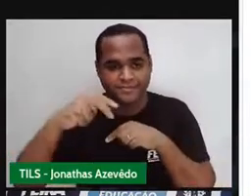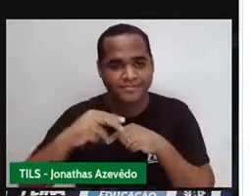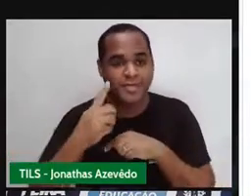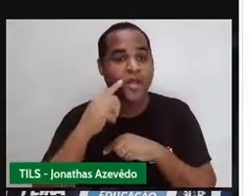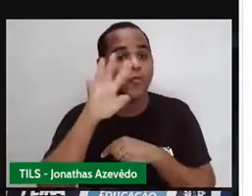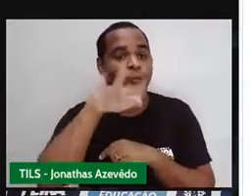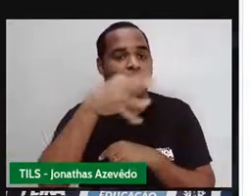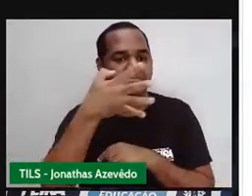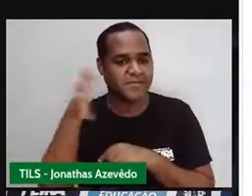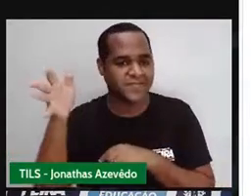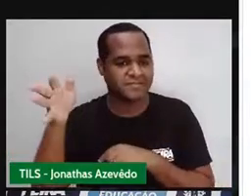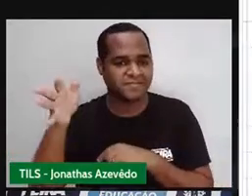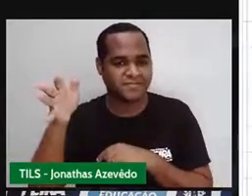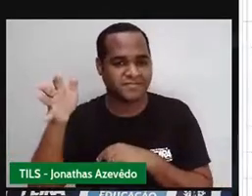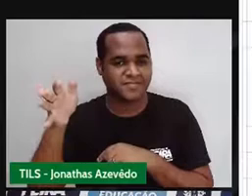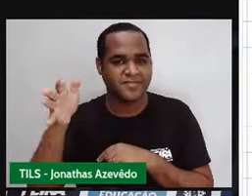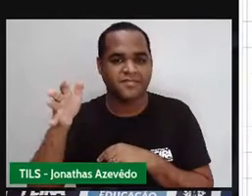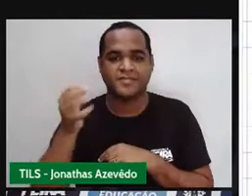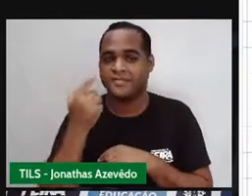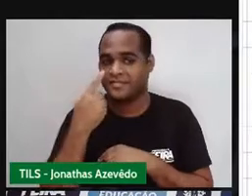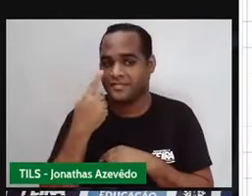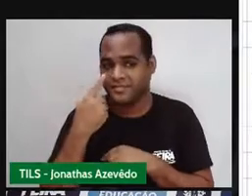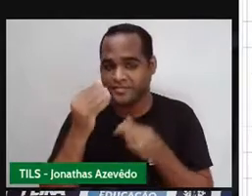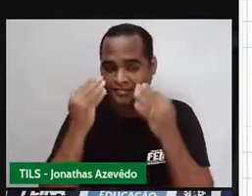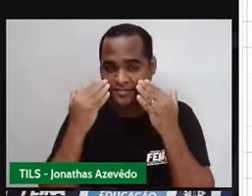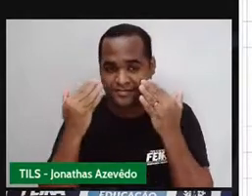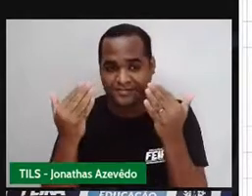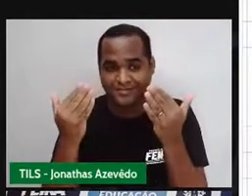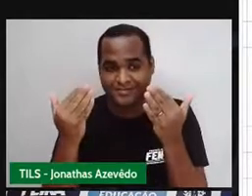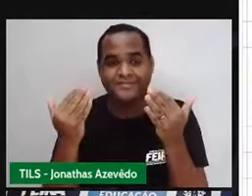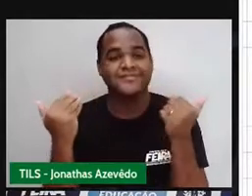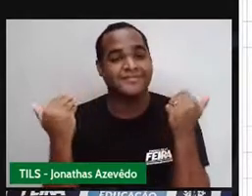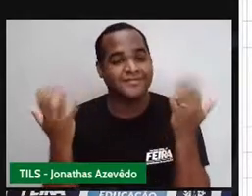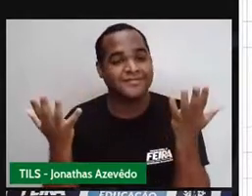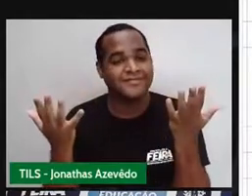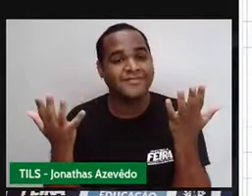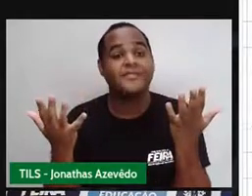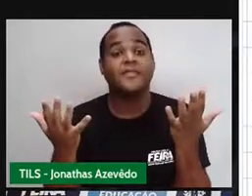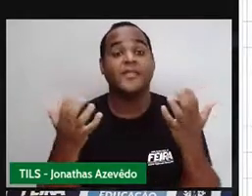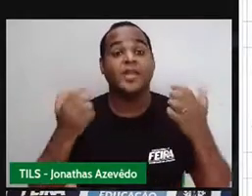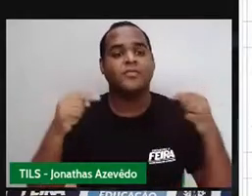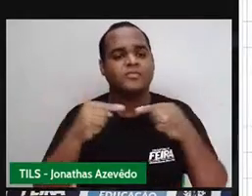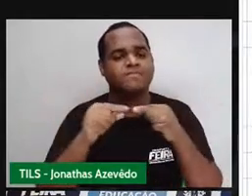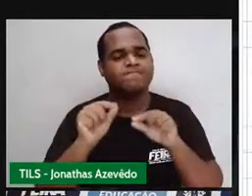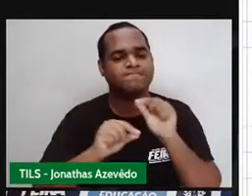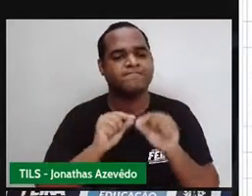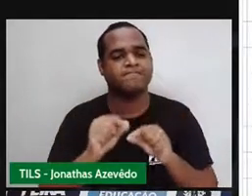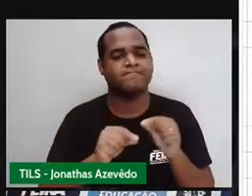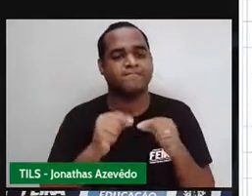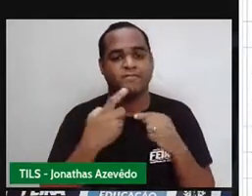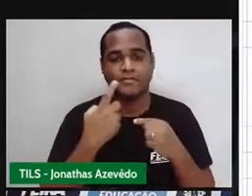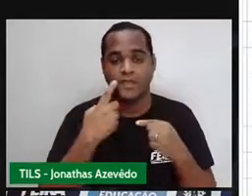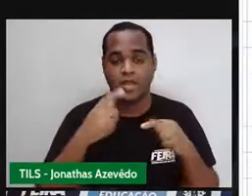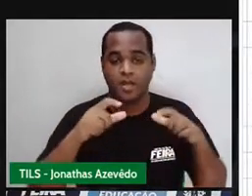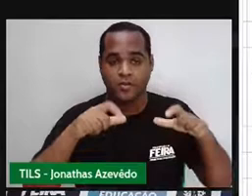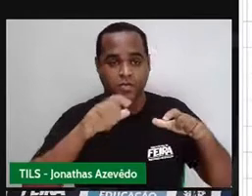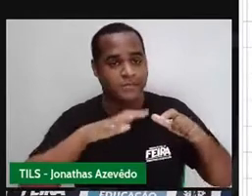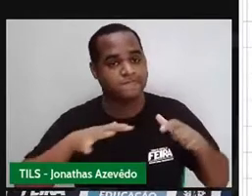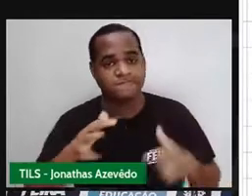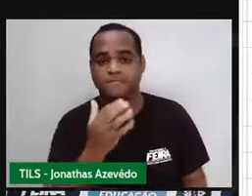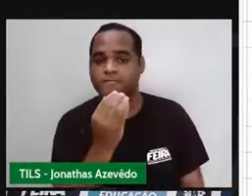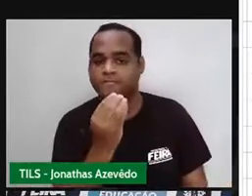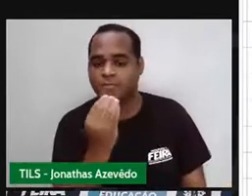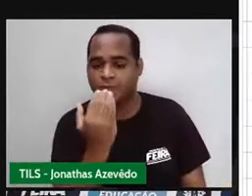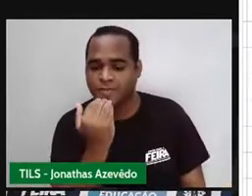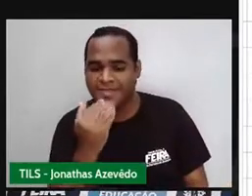aqui uma malha para ficar mais fácil de fazer e ficar bonitinho eu não vou fazer aqui olha só um recorte aqui na